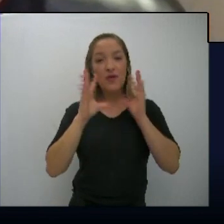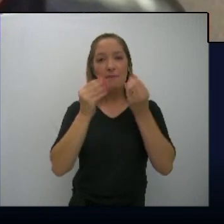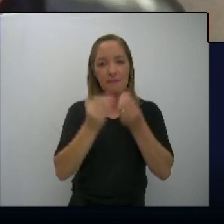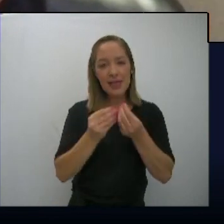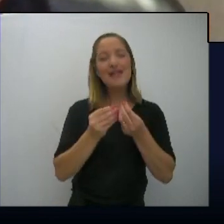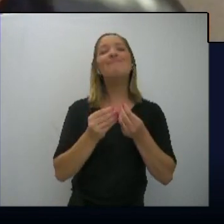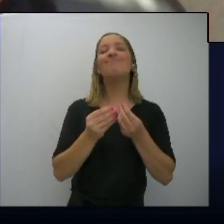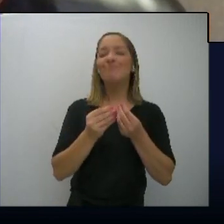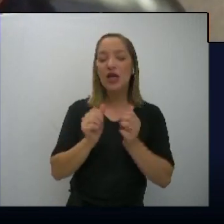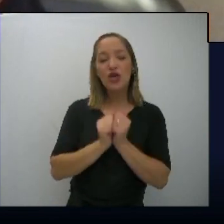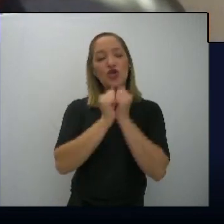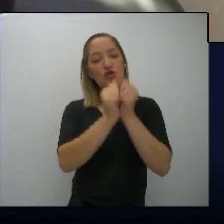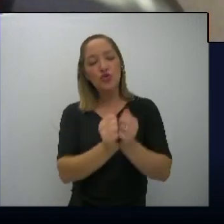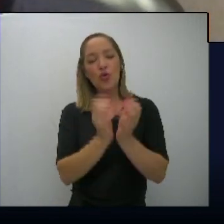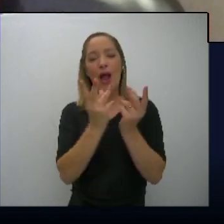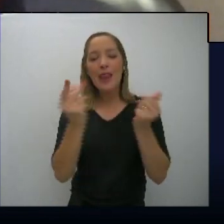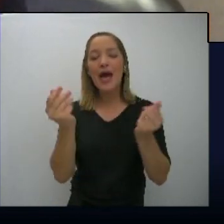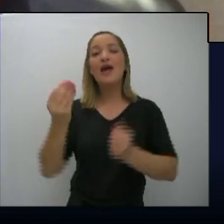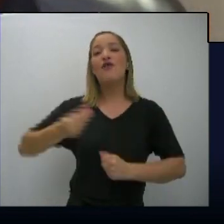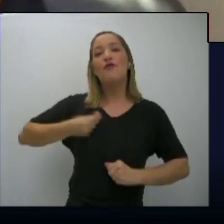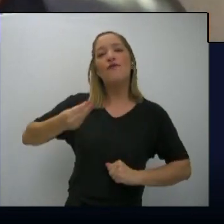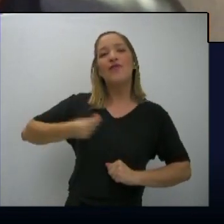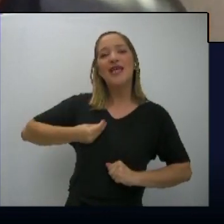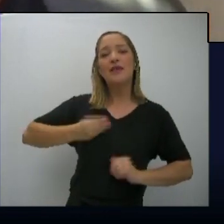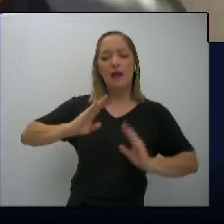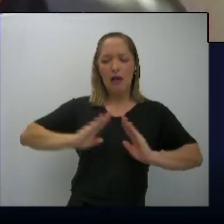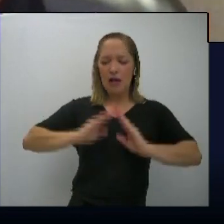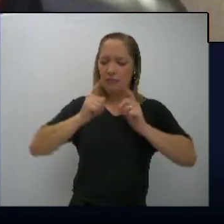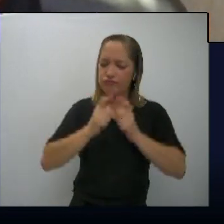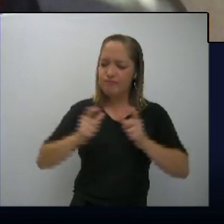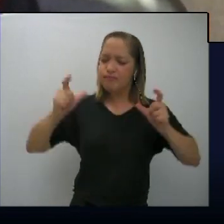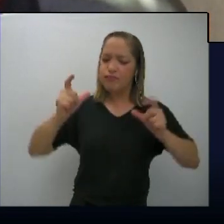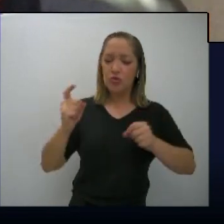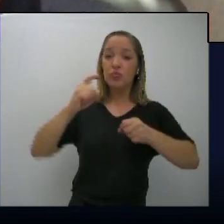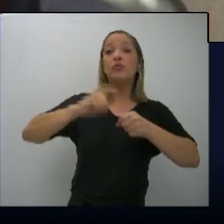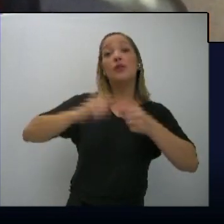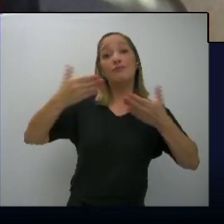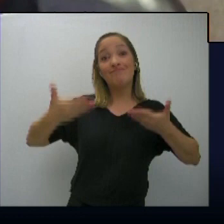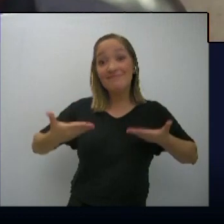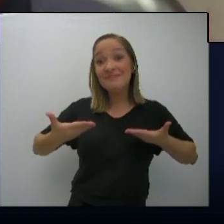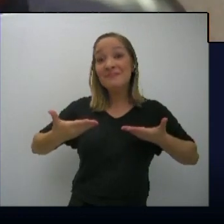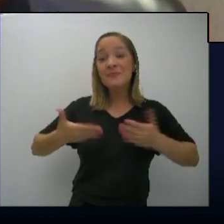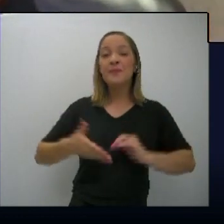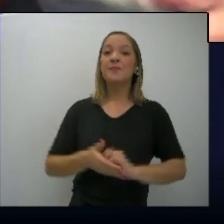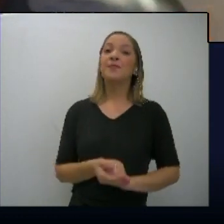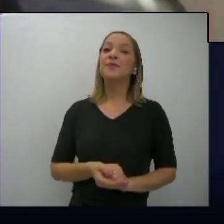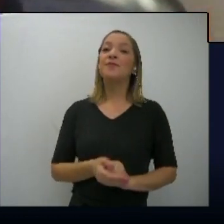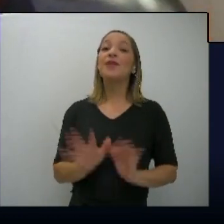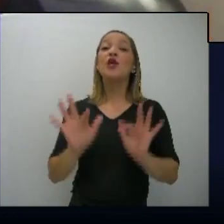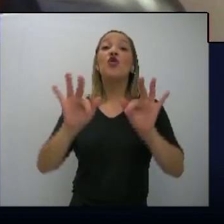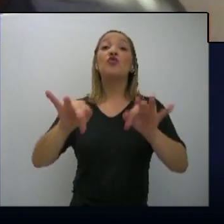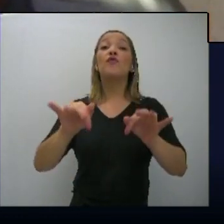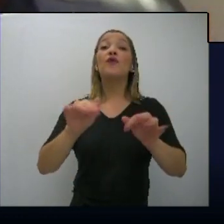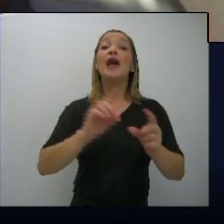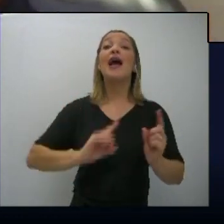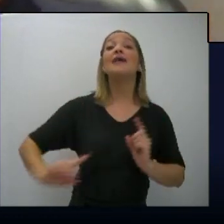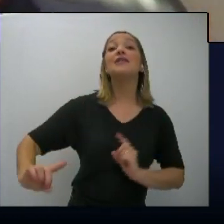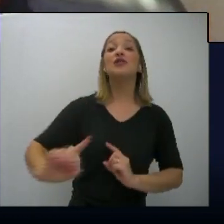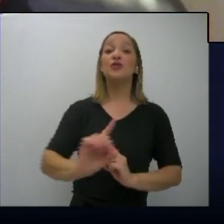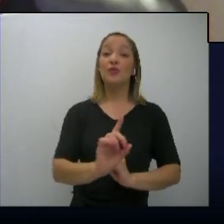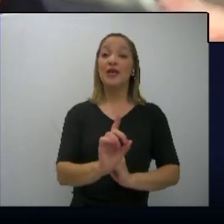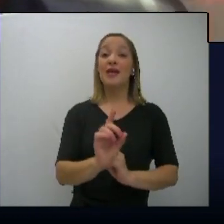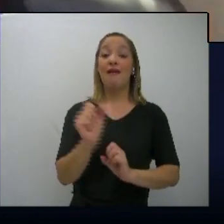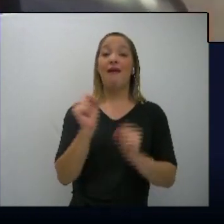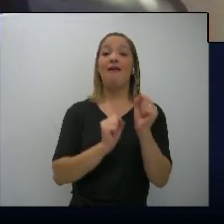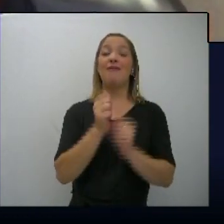que elas conseguem ter a vida que elas conseguem pecados maiores no interior eventualmente a gente no final esse ciclo né Deixa a empresa